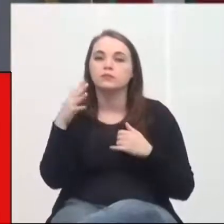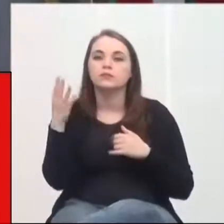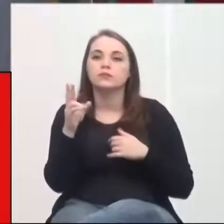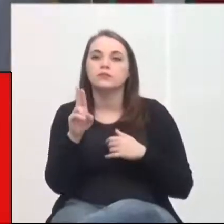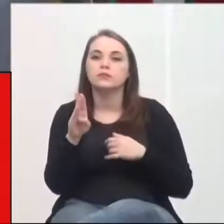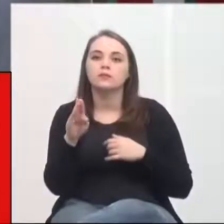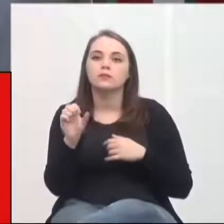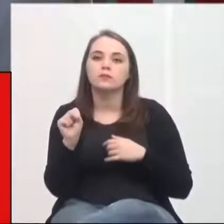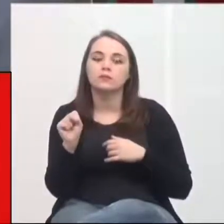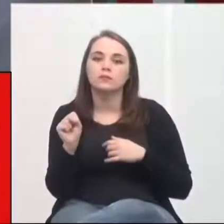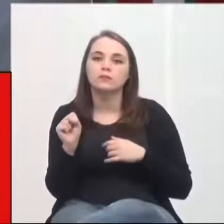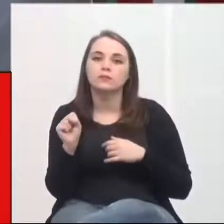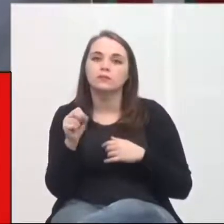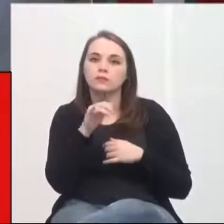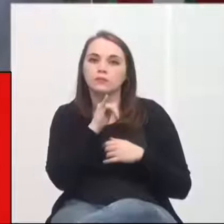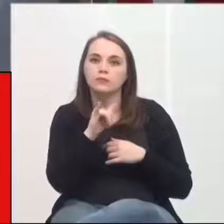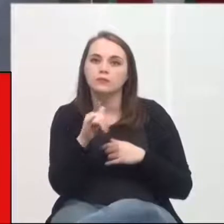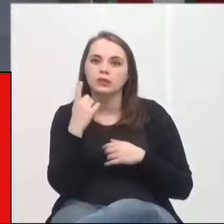data informada,